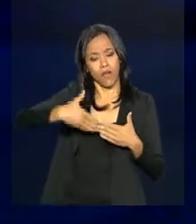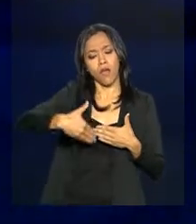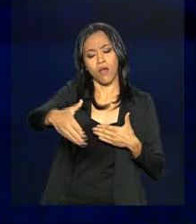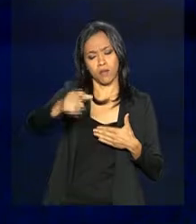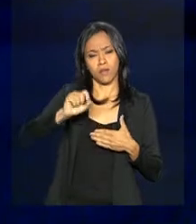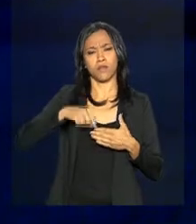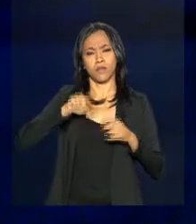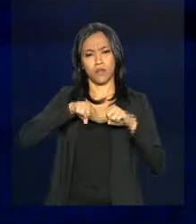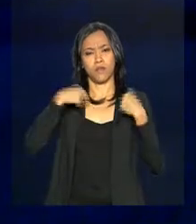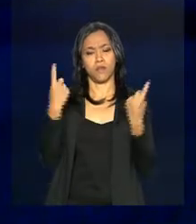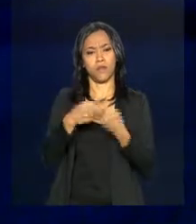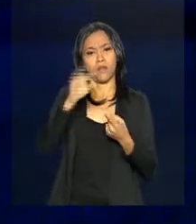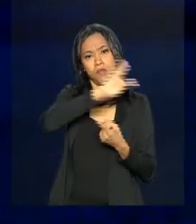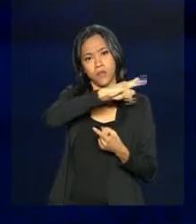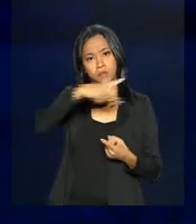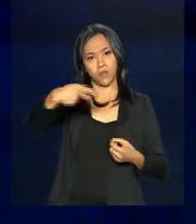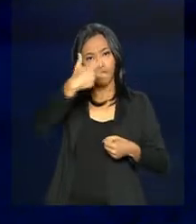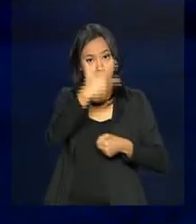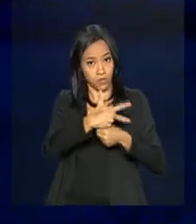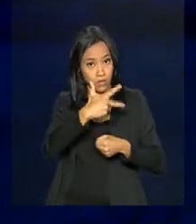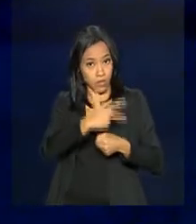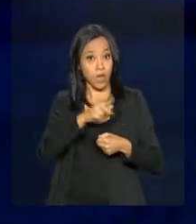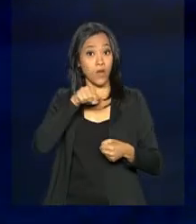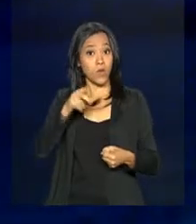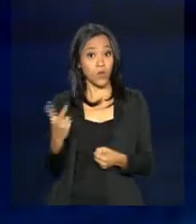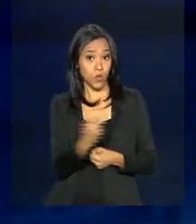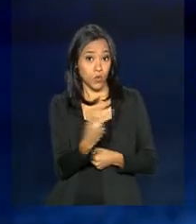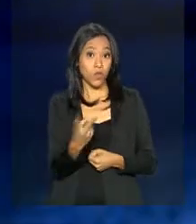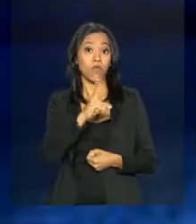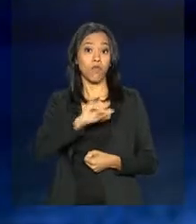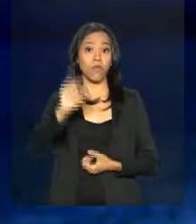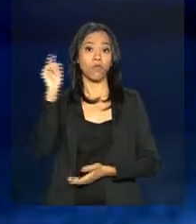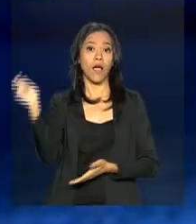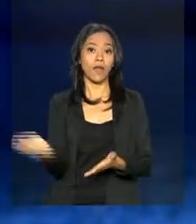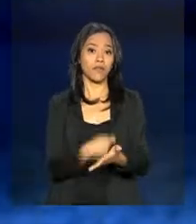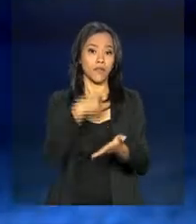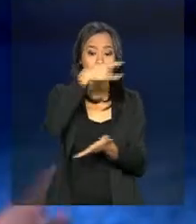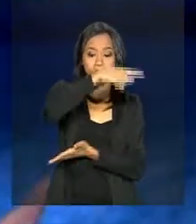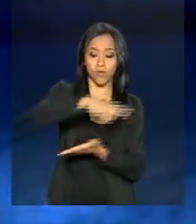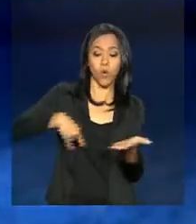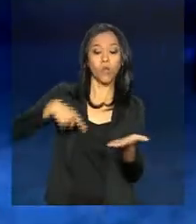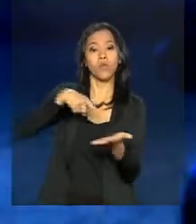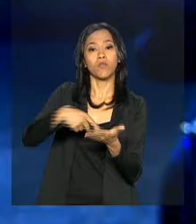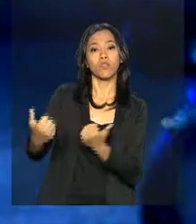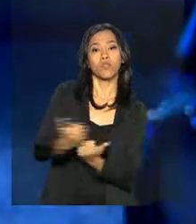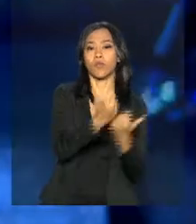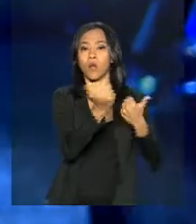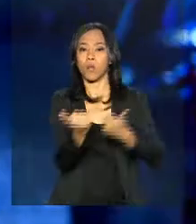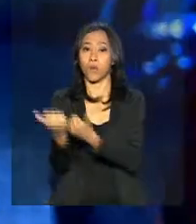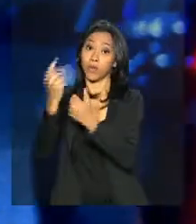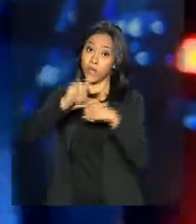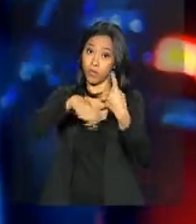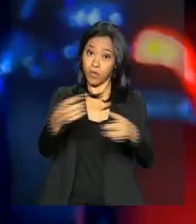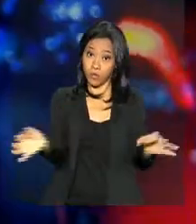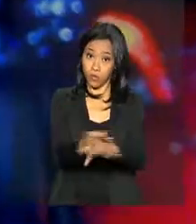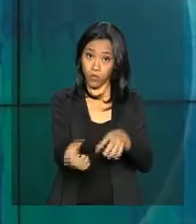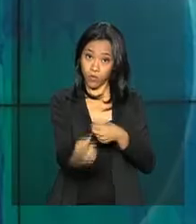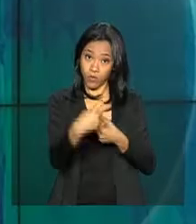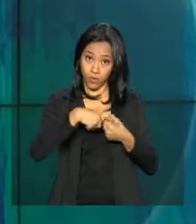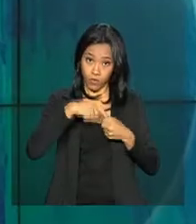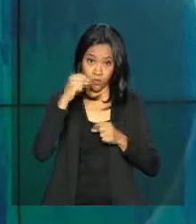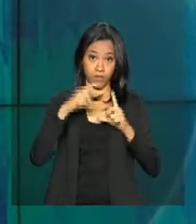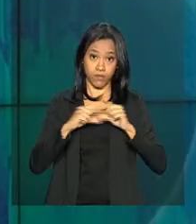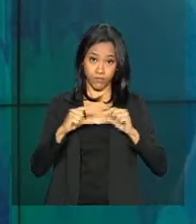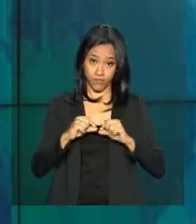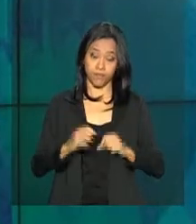presidente da guatemala de morales eles devem assinar acordos de cooperação depois tem retorno ao brasil